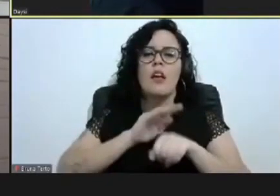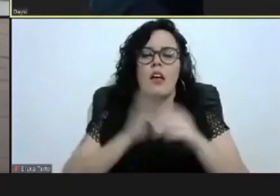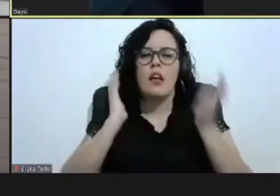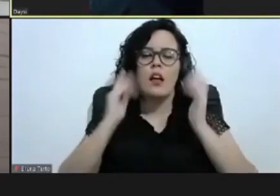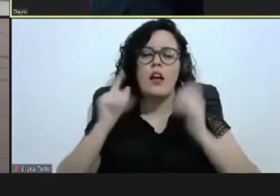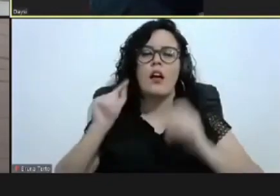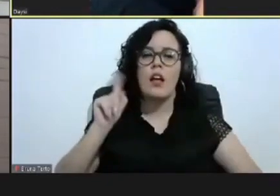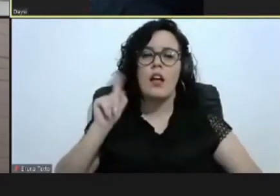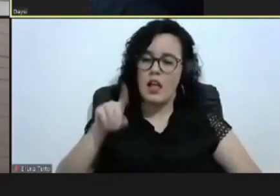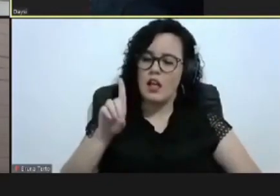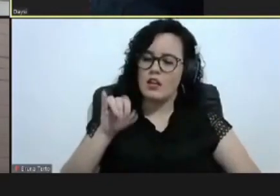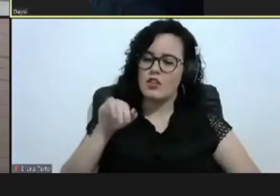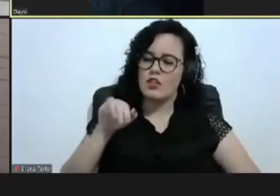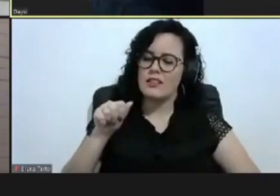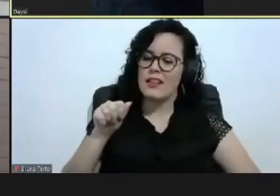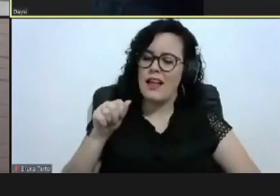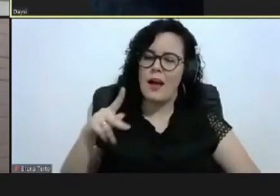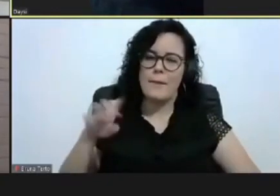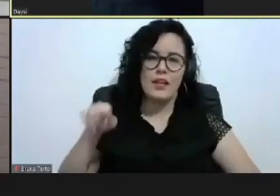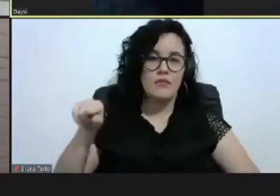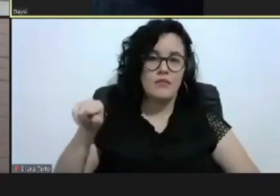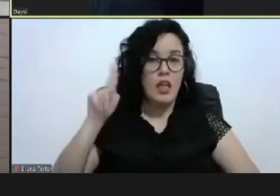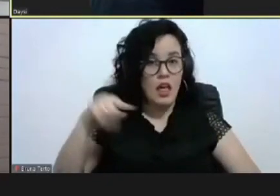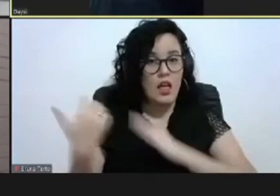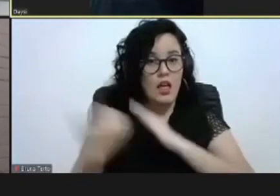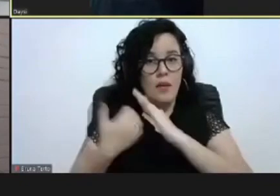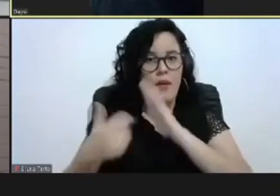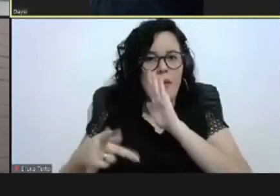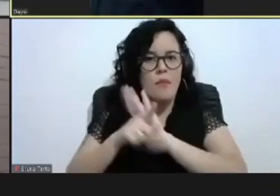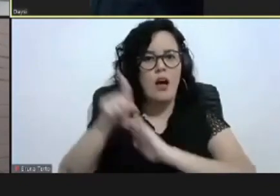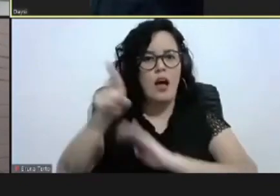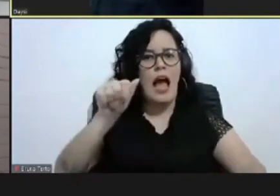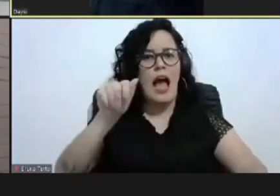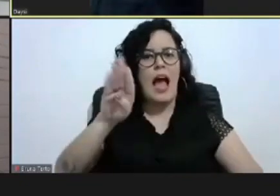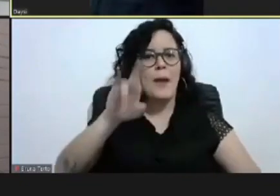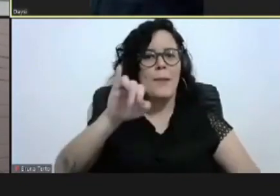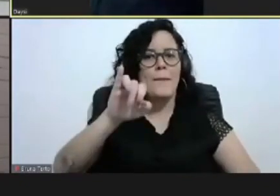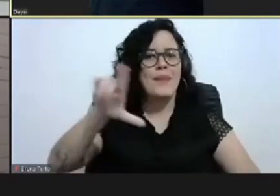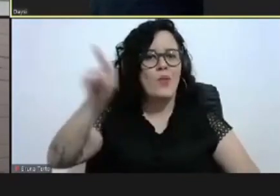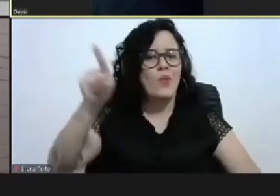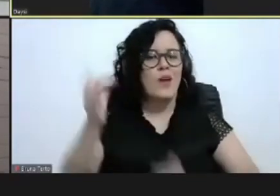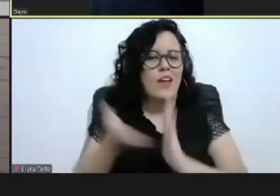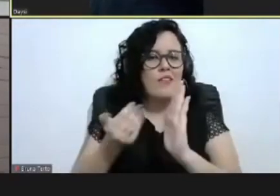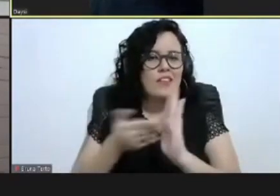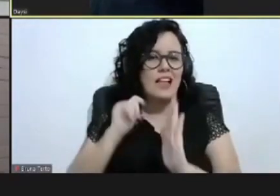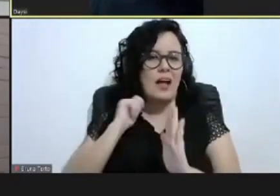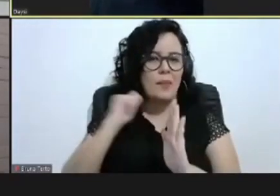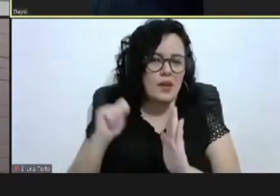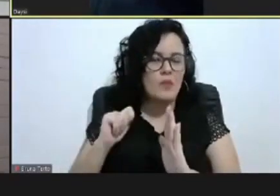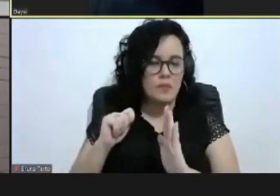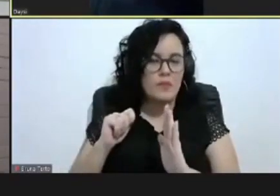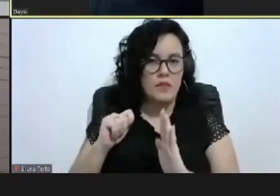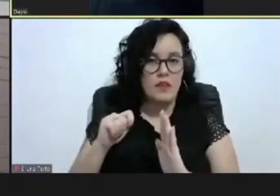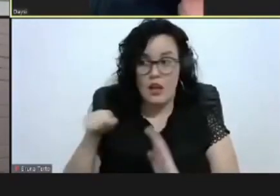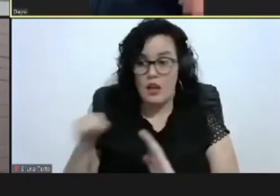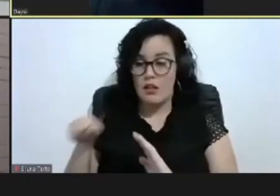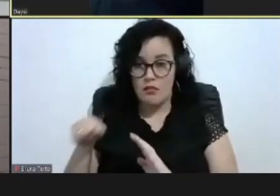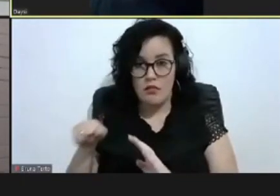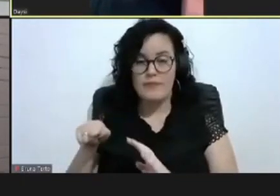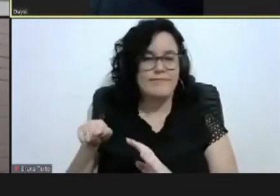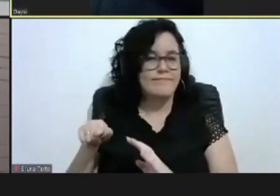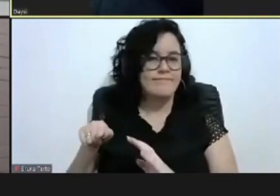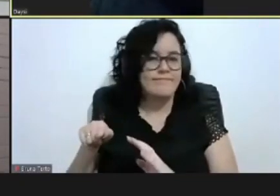a Dinarp, que é uma empresa da Abril. E a Dinarp simplesmente entrou em recuperação